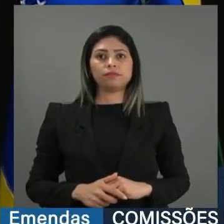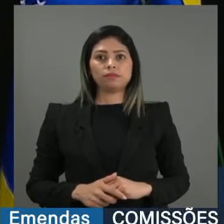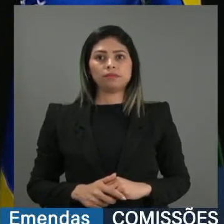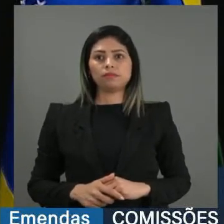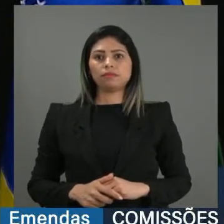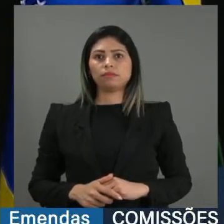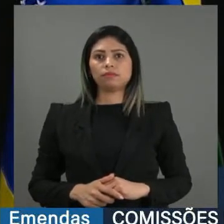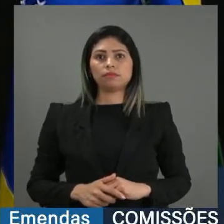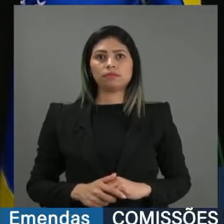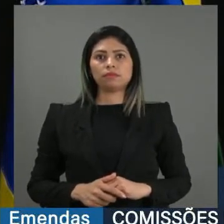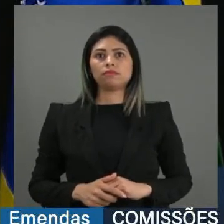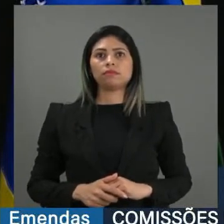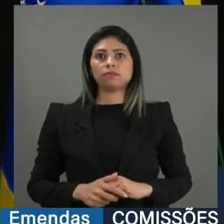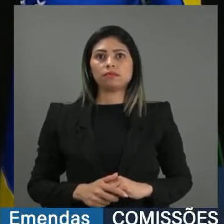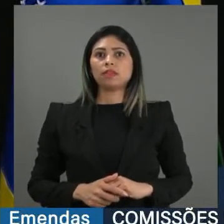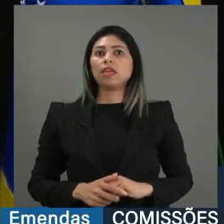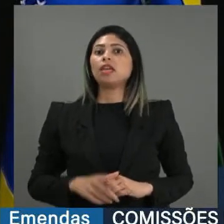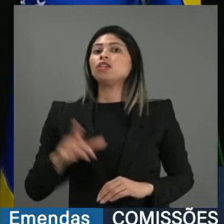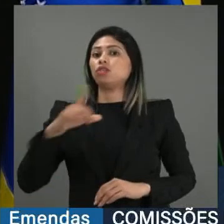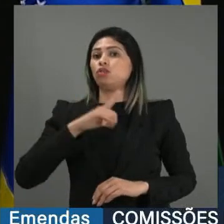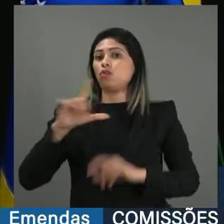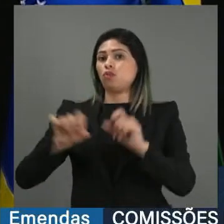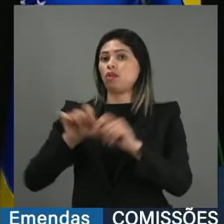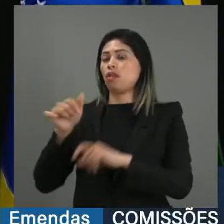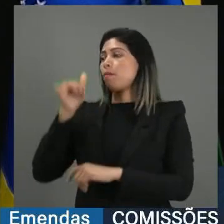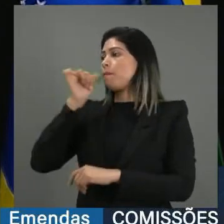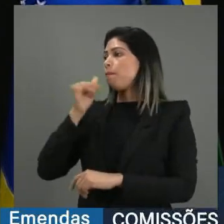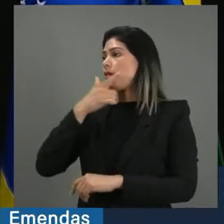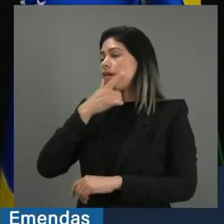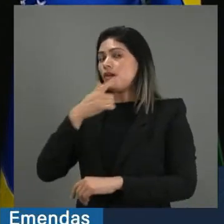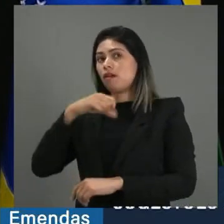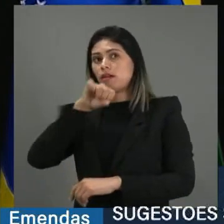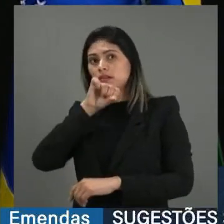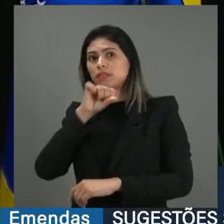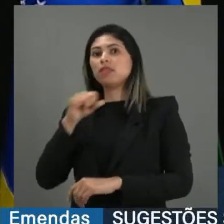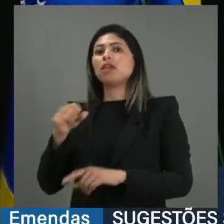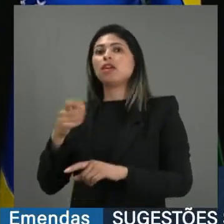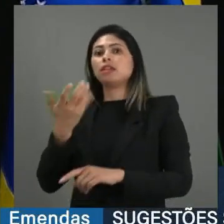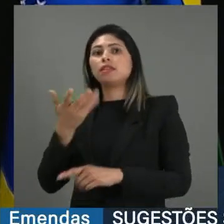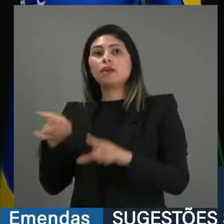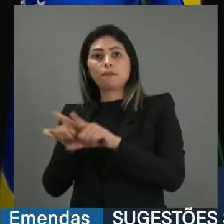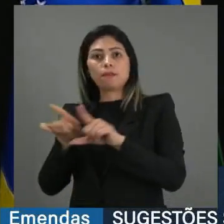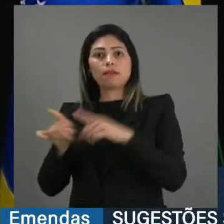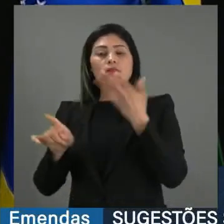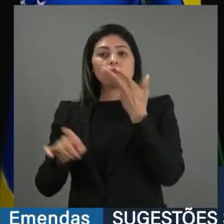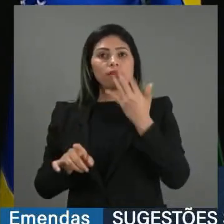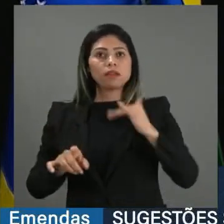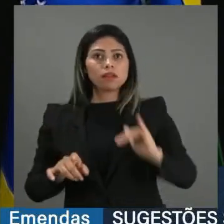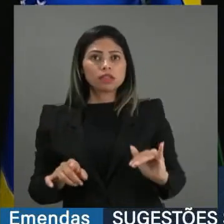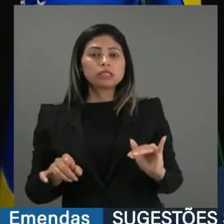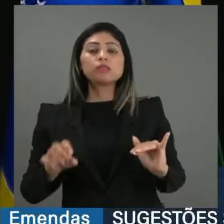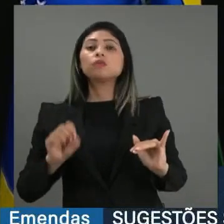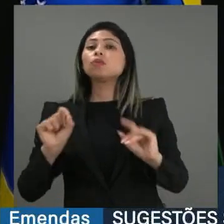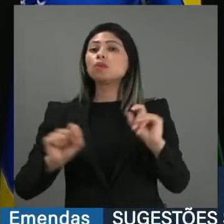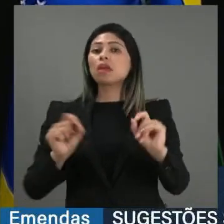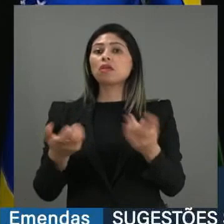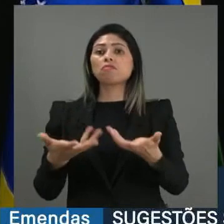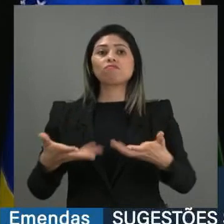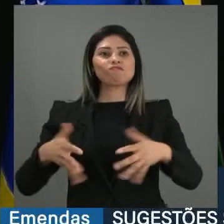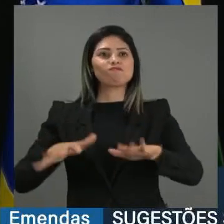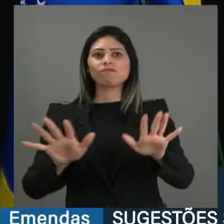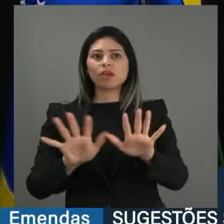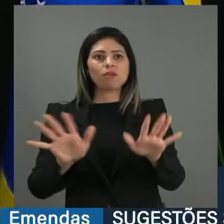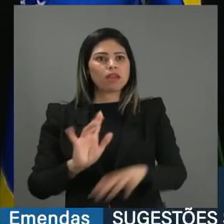não constrangesse pais e crianças que, porventura, que por algum motivo, alguma situação, não queiram se